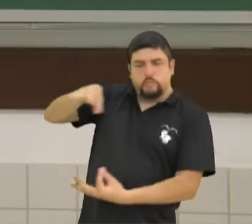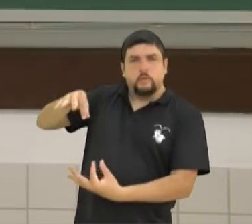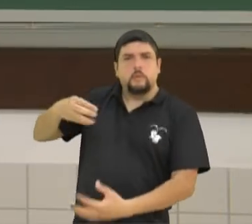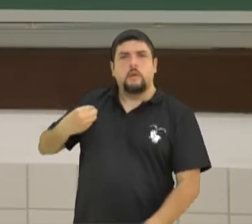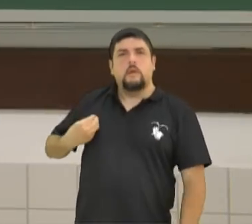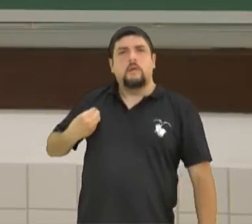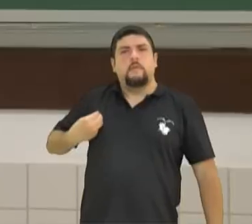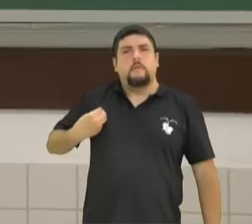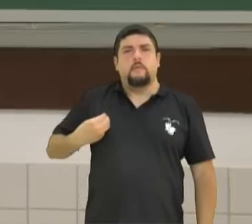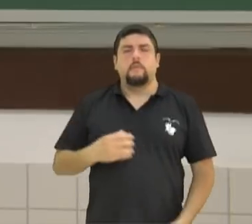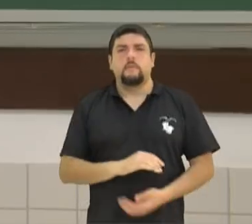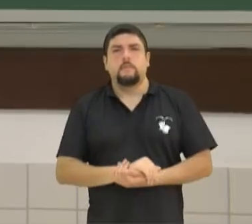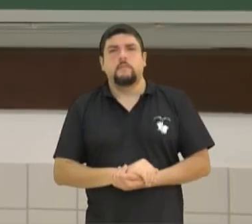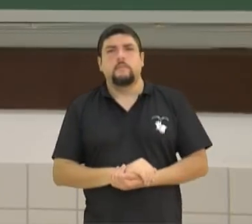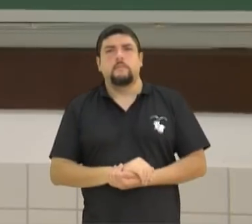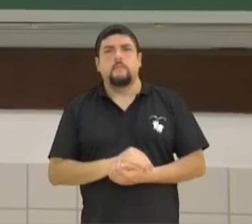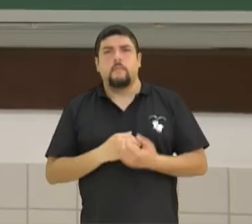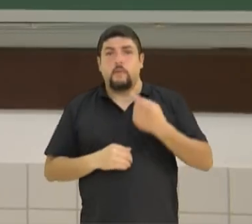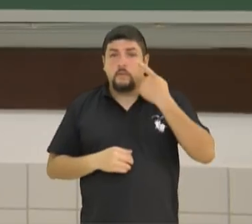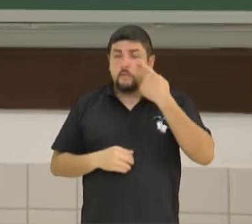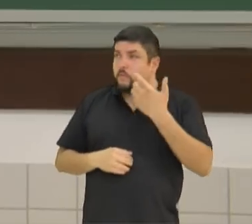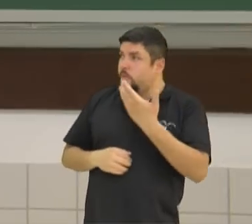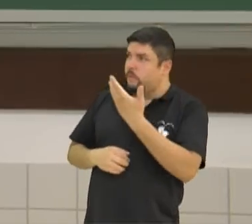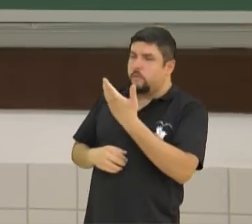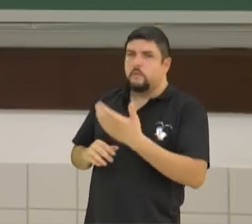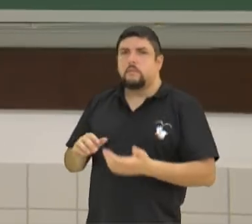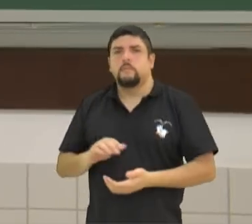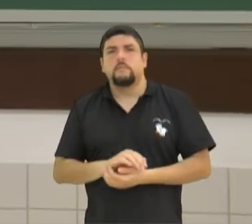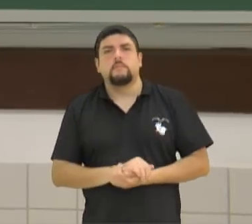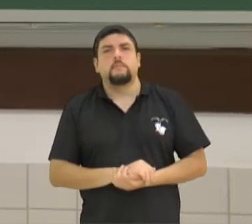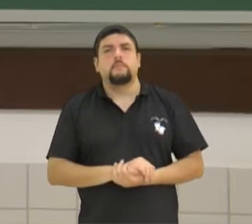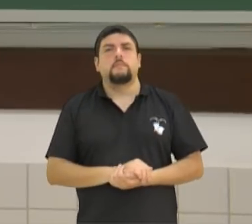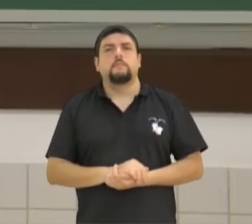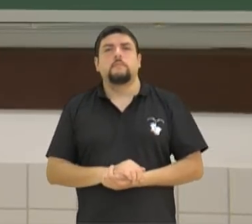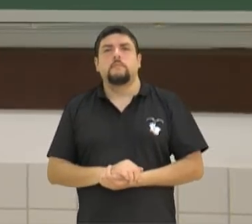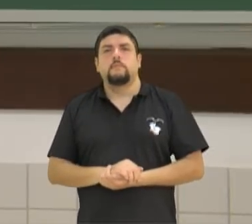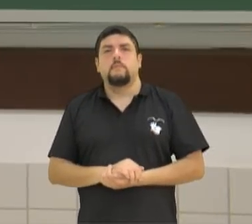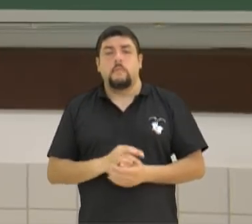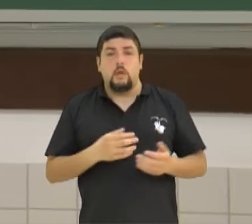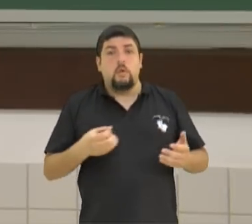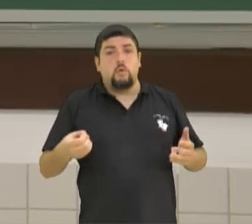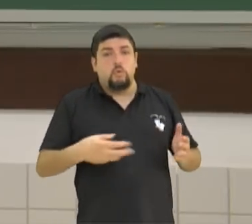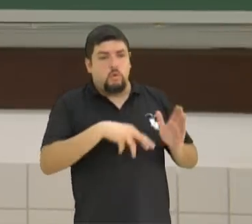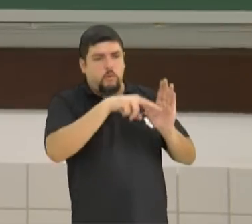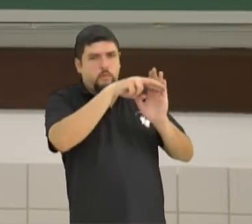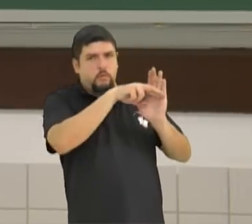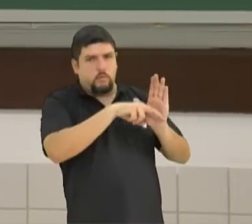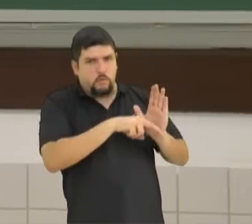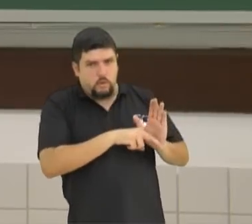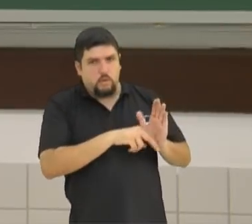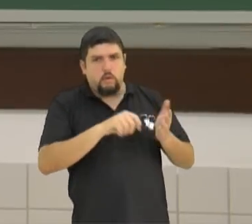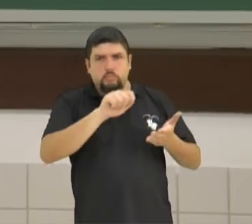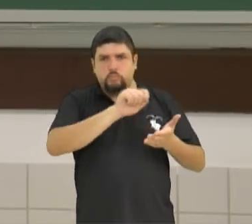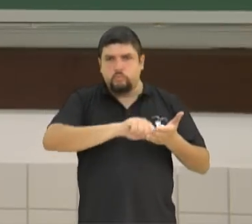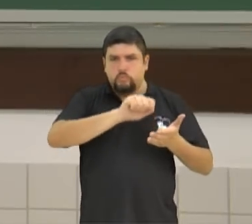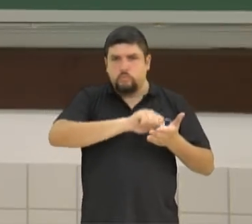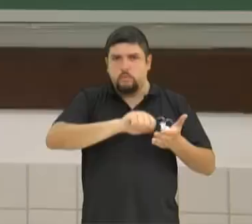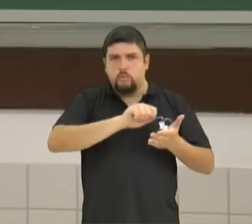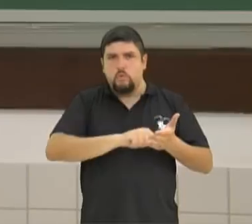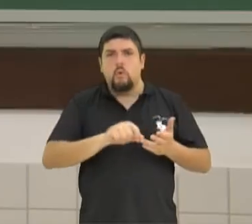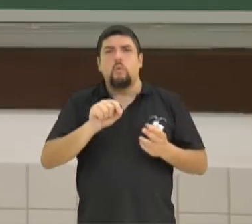Vamos ver os exemplos aqui? Observem aqui, ó, reforma ortográfica decreta a extinção do